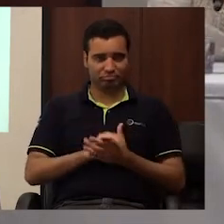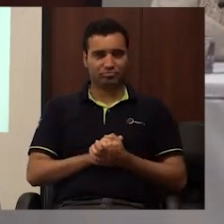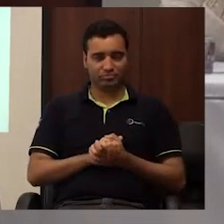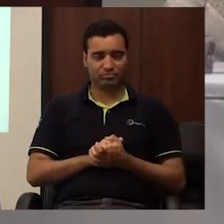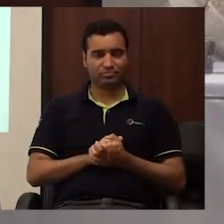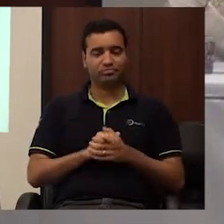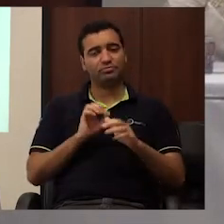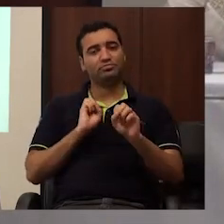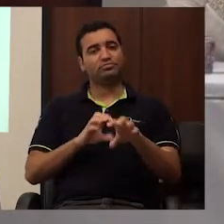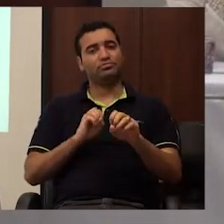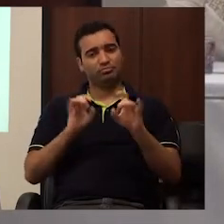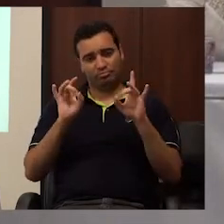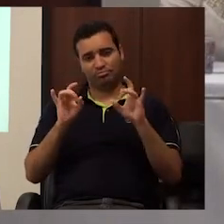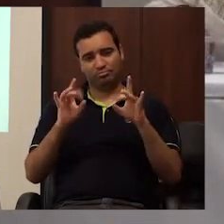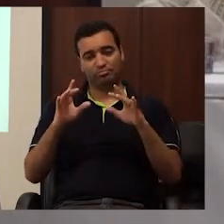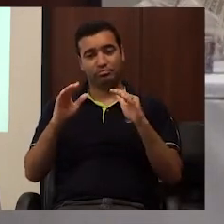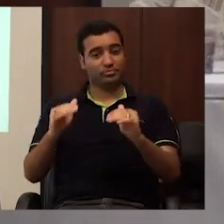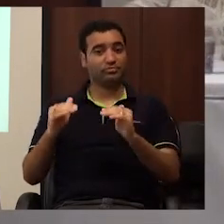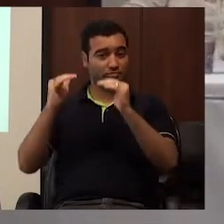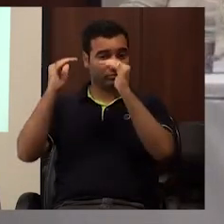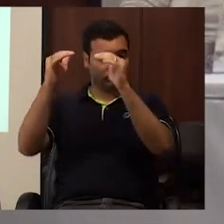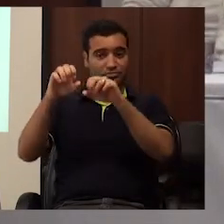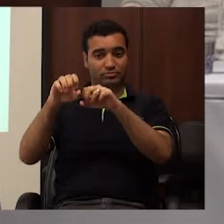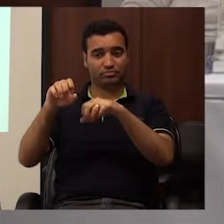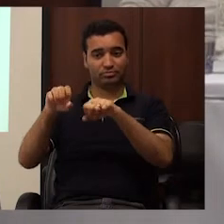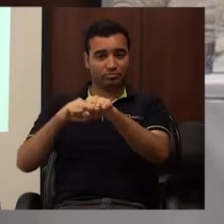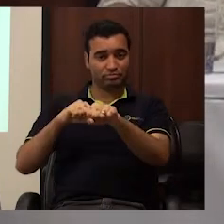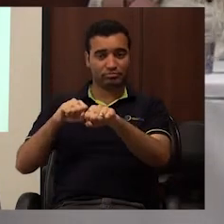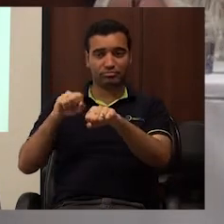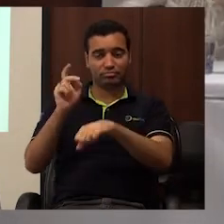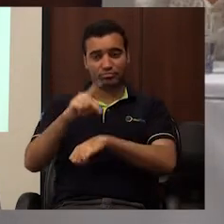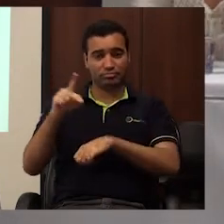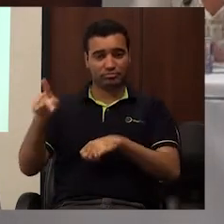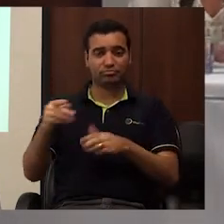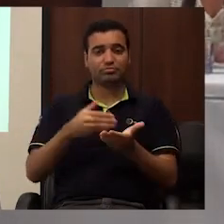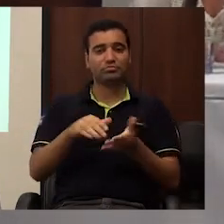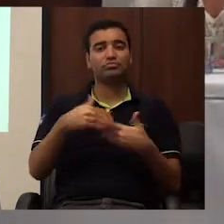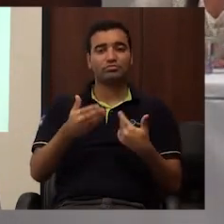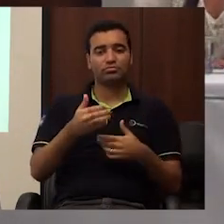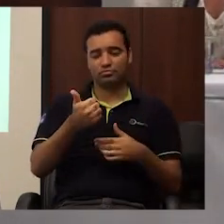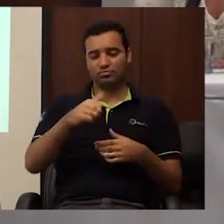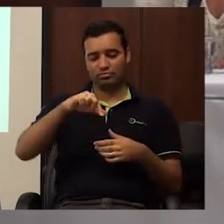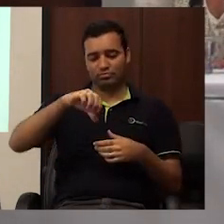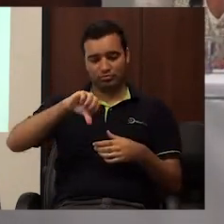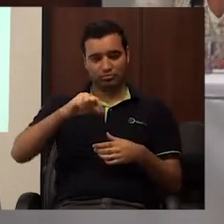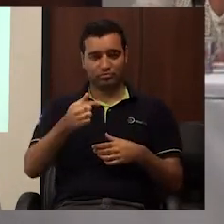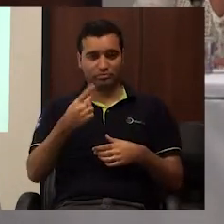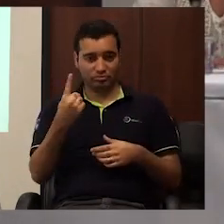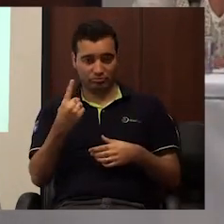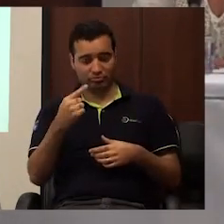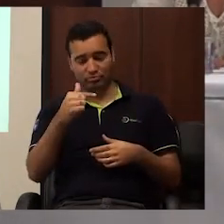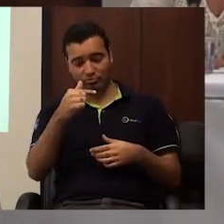A educação especial, então, em nível superior de formação de professores, se dá a partir de 72, com o primeiro curso